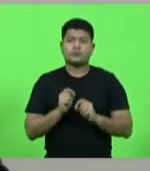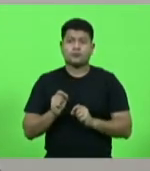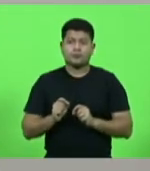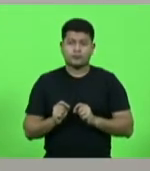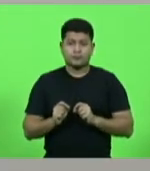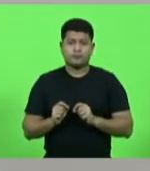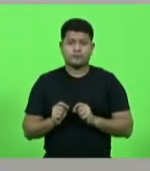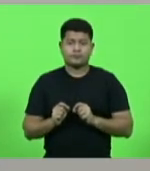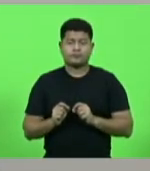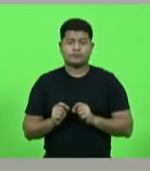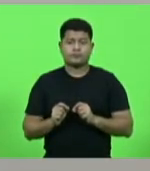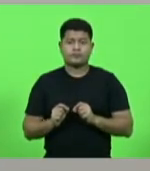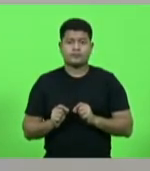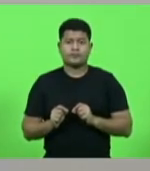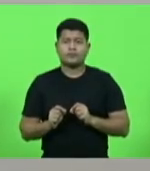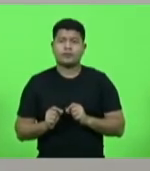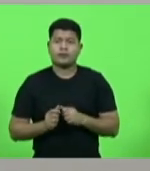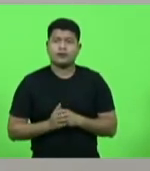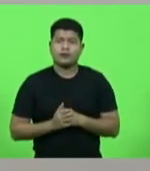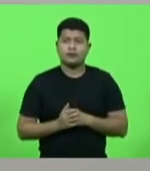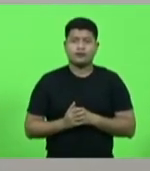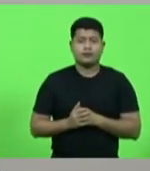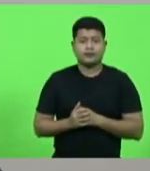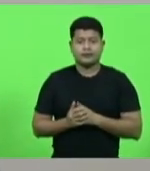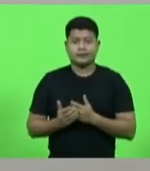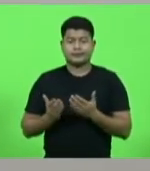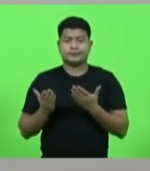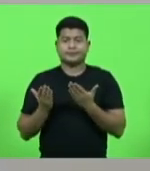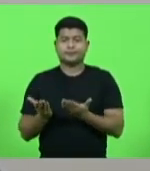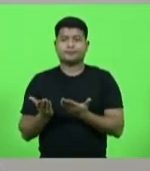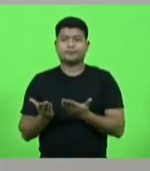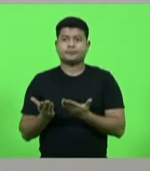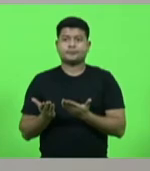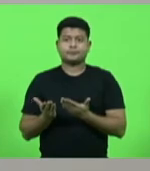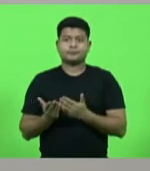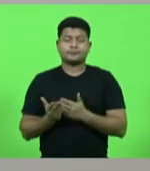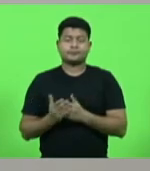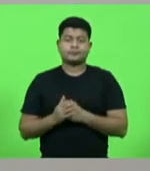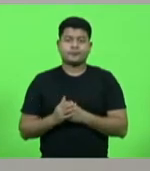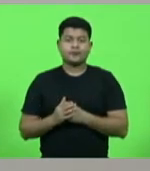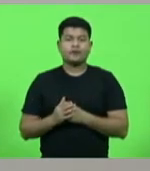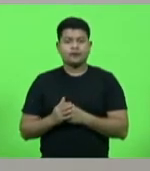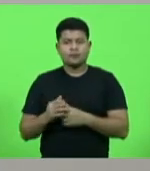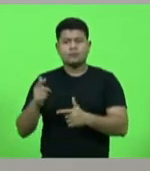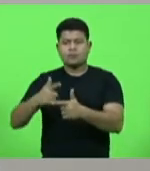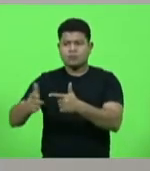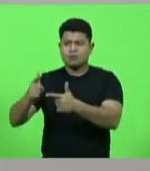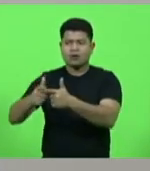as péssimas condições, porque aí são vidas que estão em jogo.